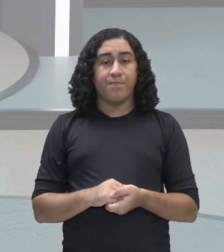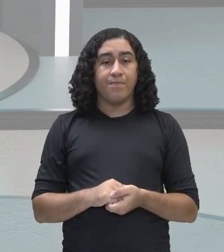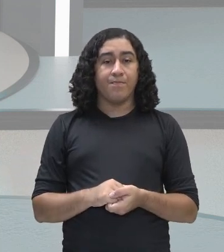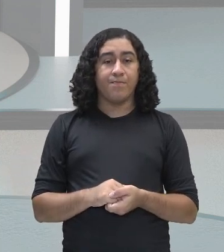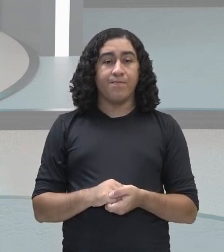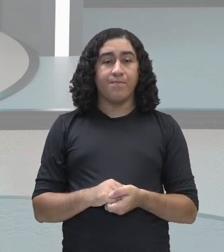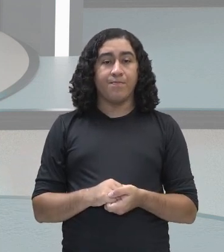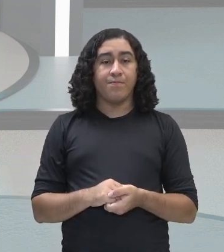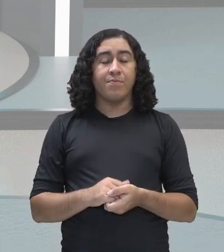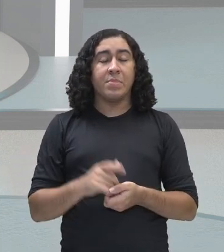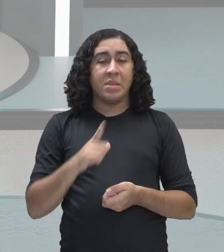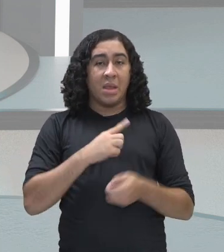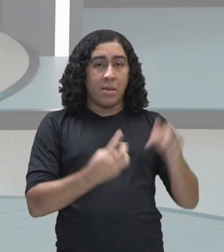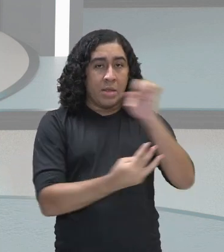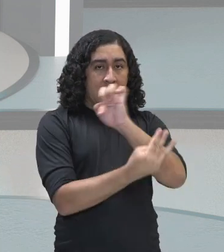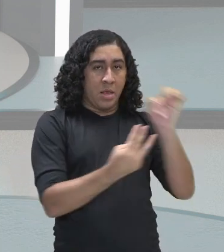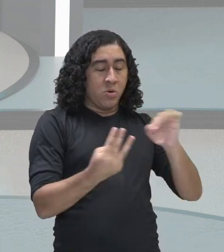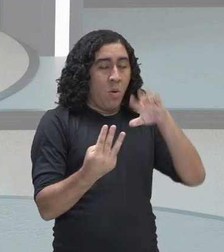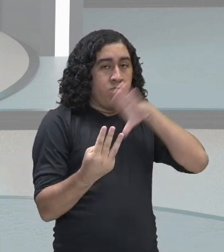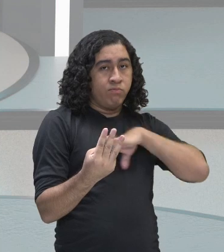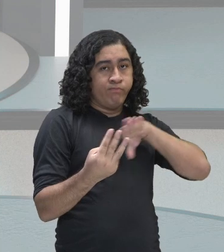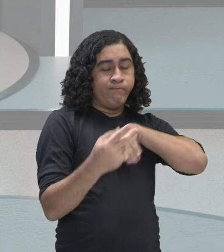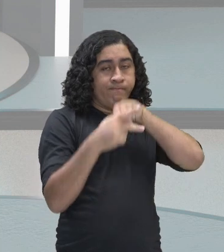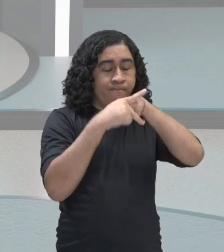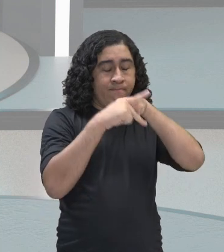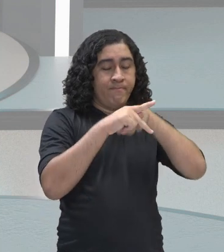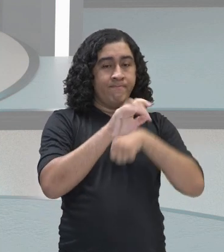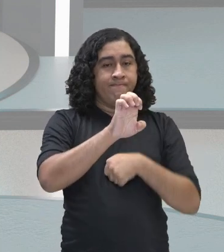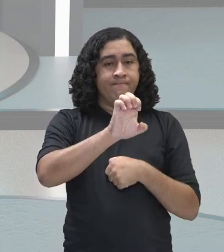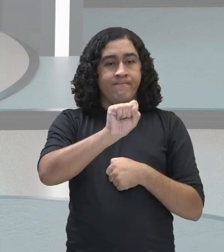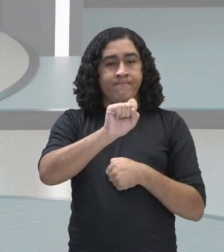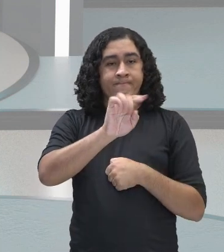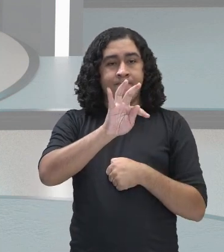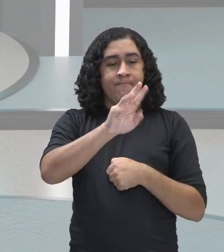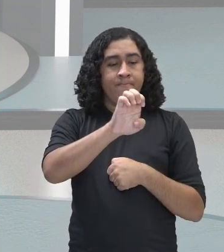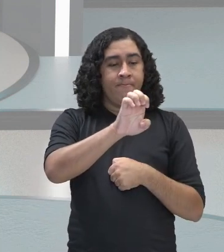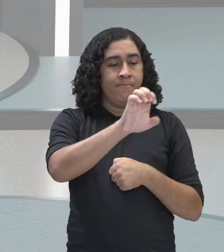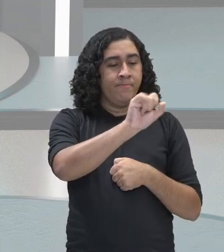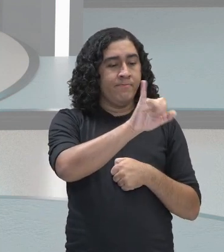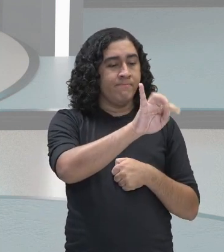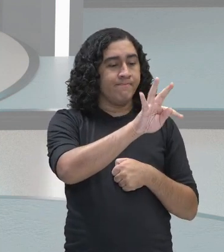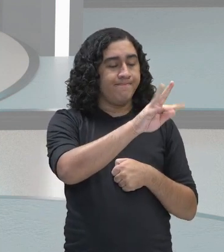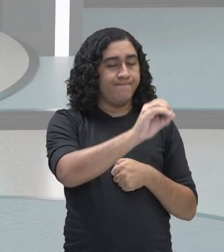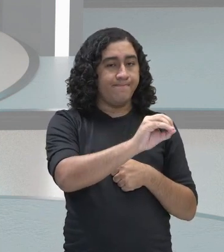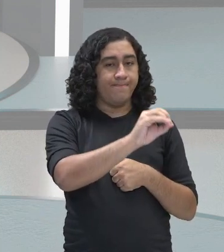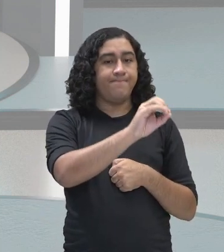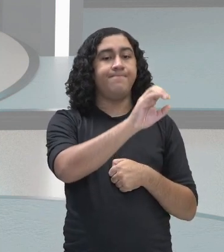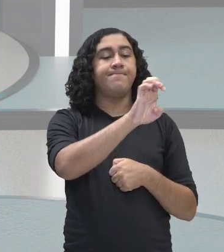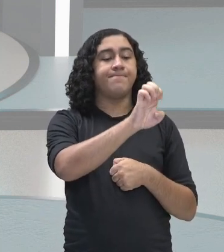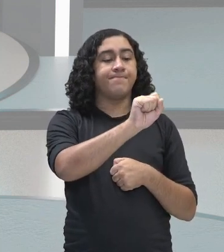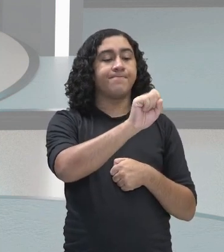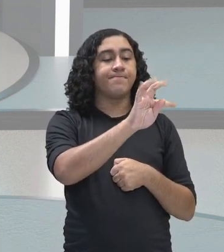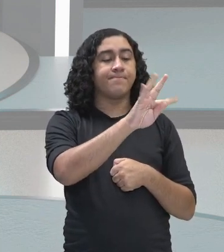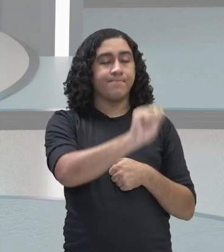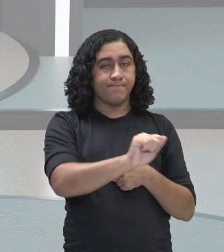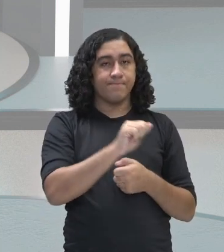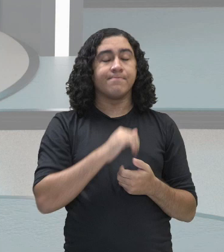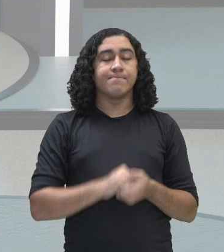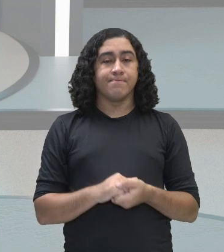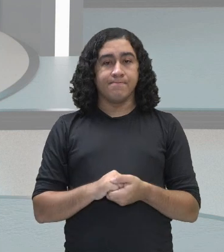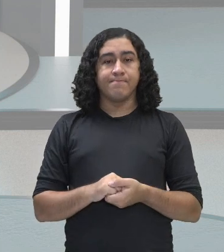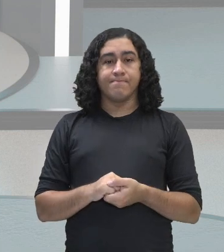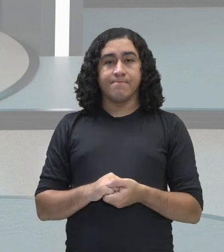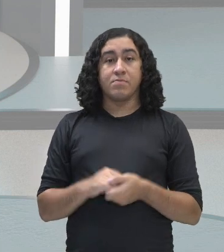aquele. Nós temos 3 formas aqui de pronomes demonstrativos. Na língua inglesa nós temos 2 no singular, que é this e